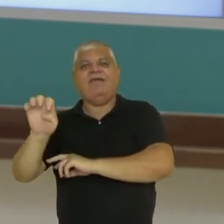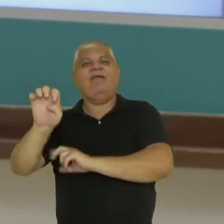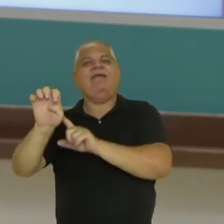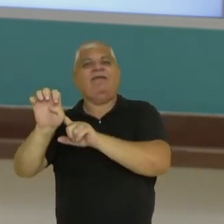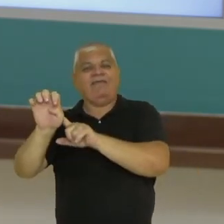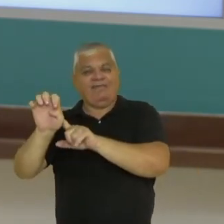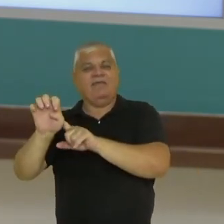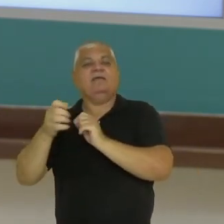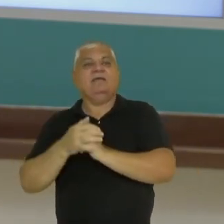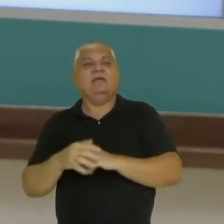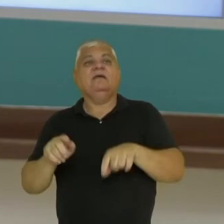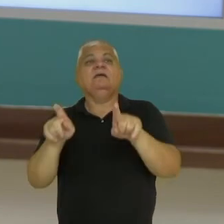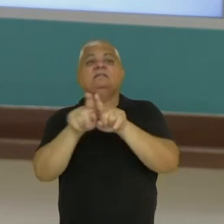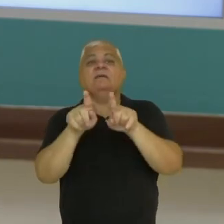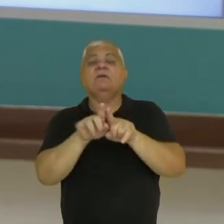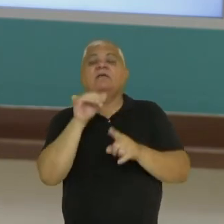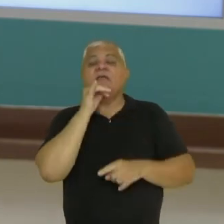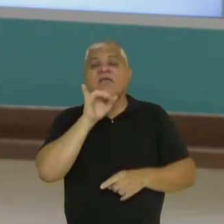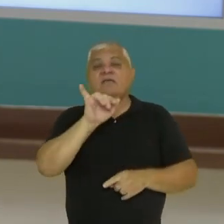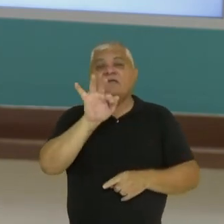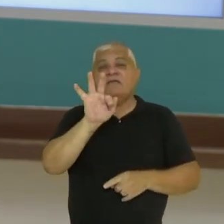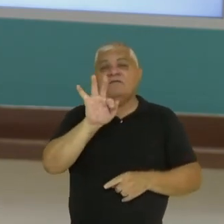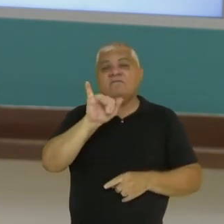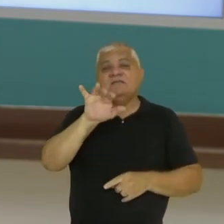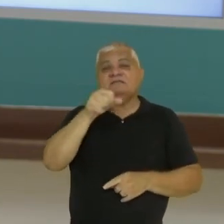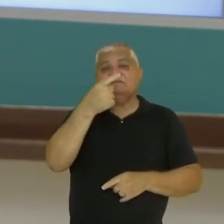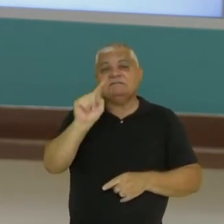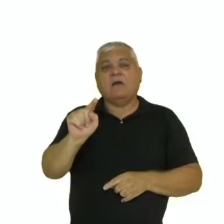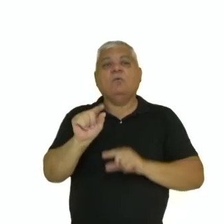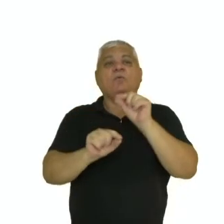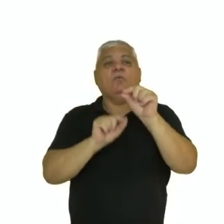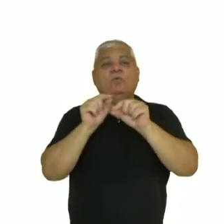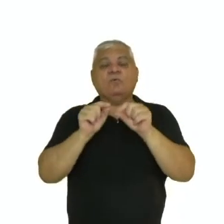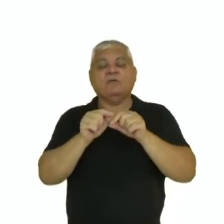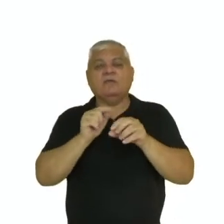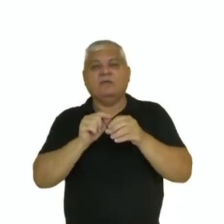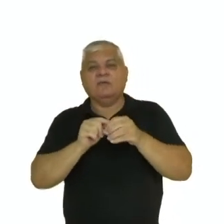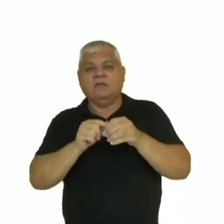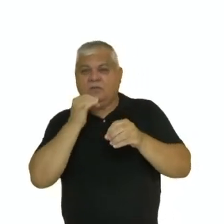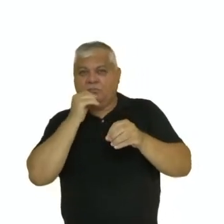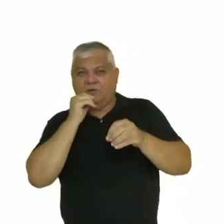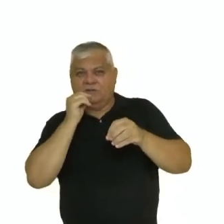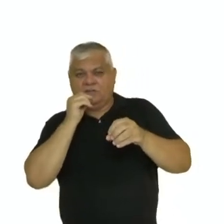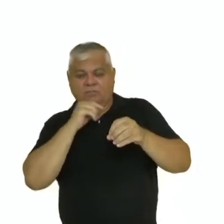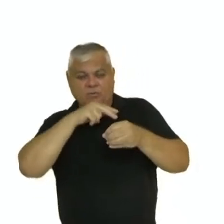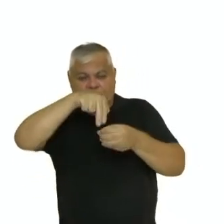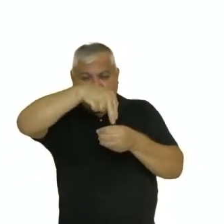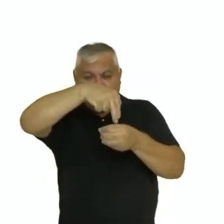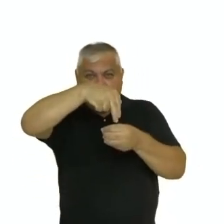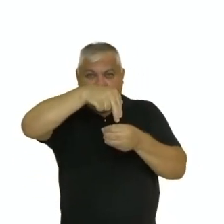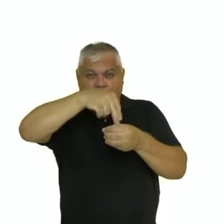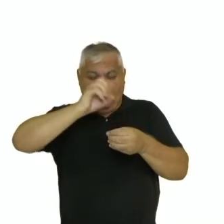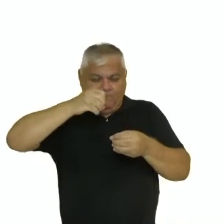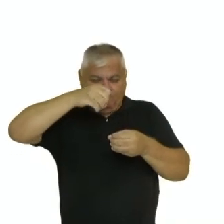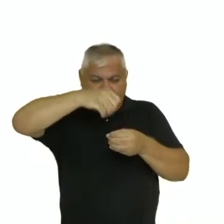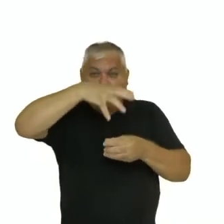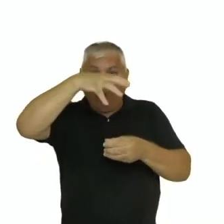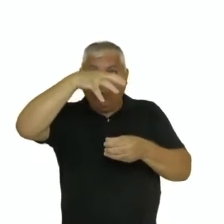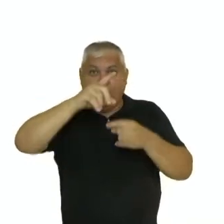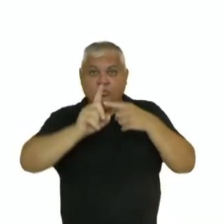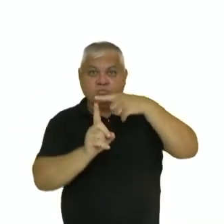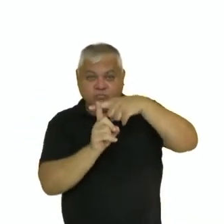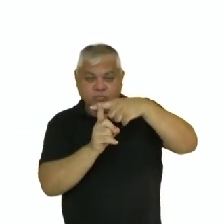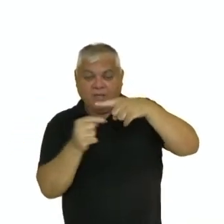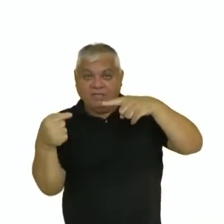produto. E temos também o processo de fissão nuclear, né, em que se bombardeia o núcleo de um átomo radioativo com um nêutron. E